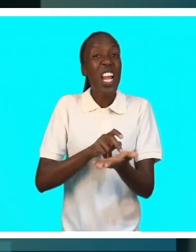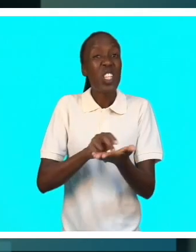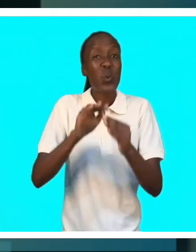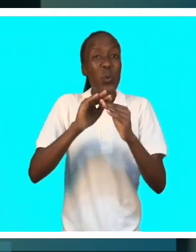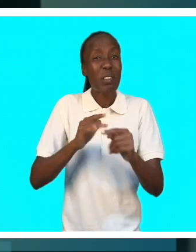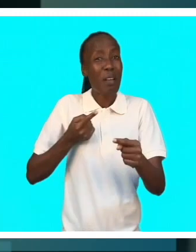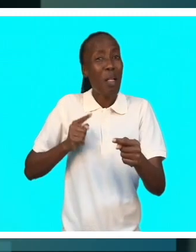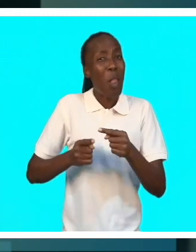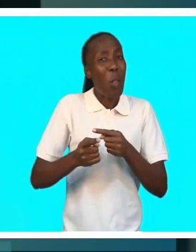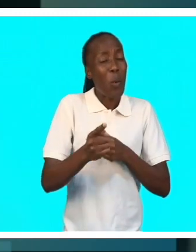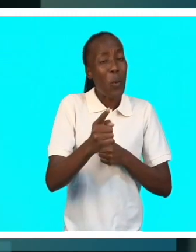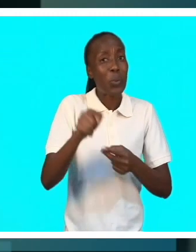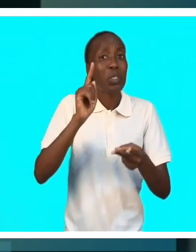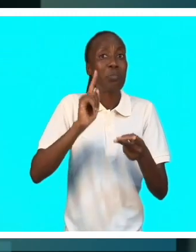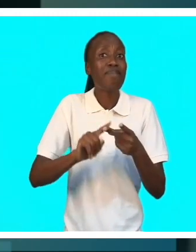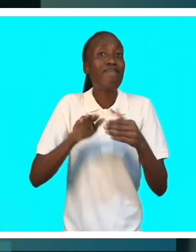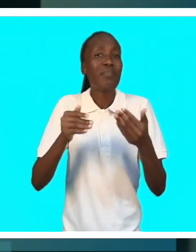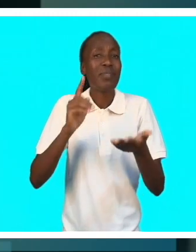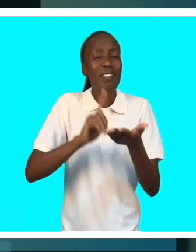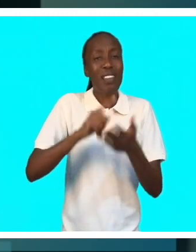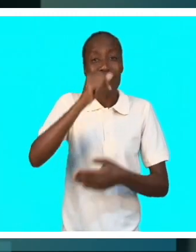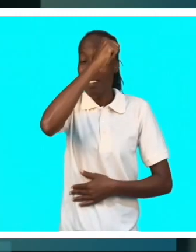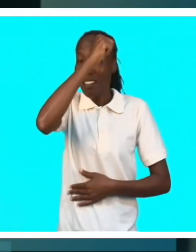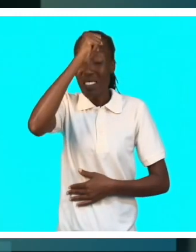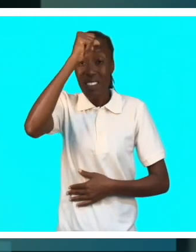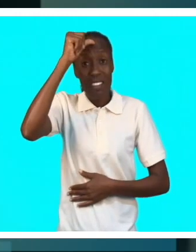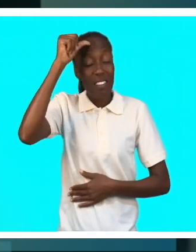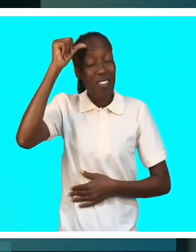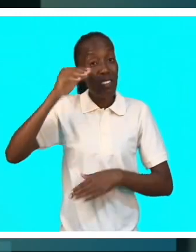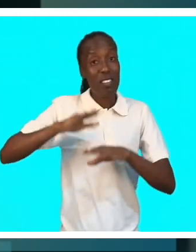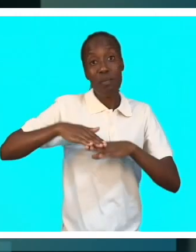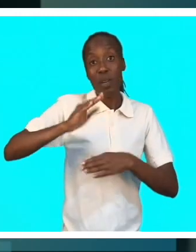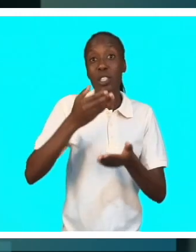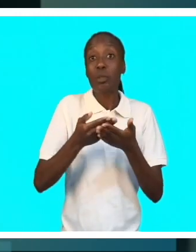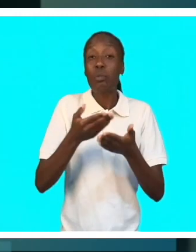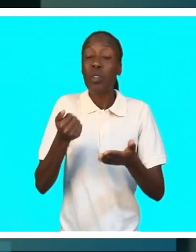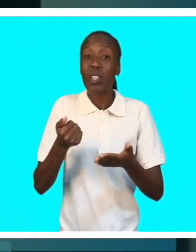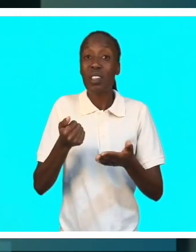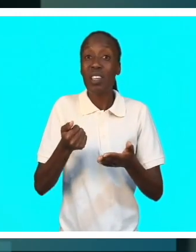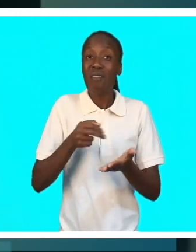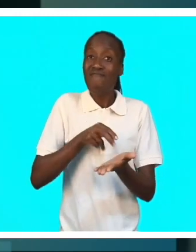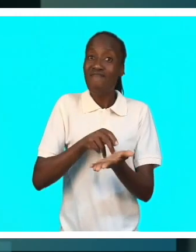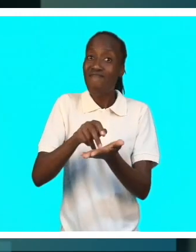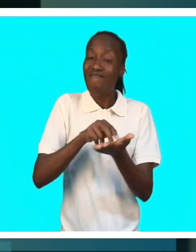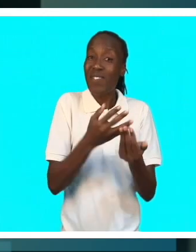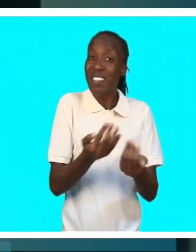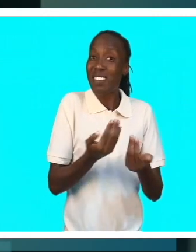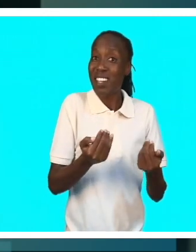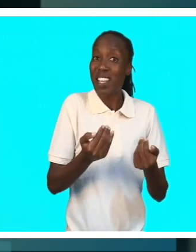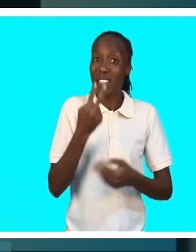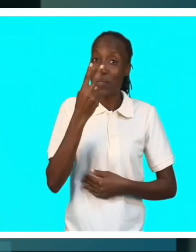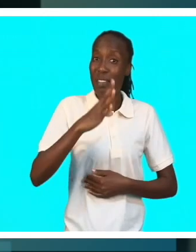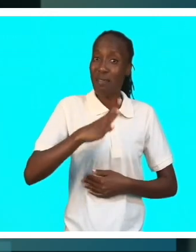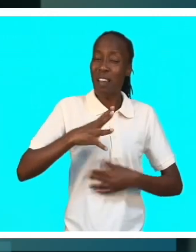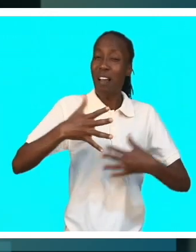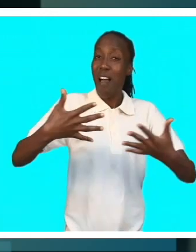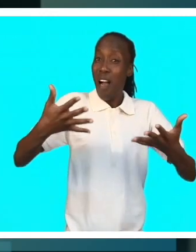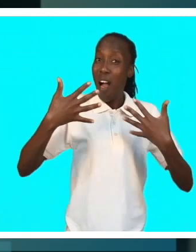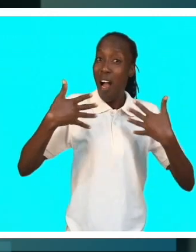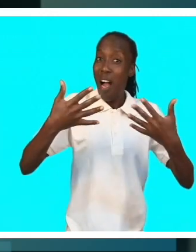dificulta a vida das crianças. O calor que se faz sentir hoje. As crianças não suportam.